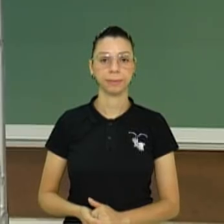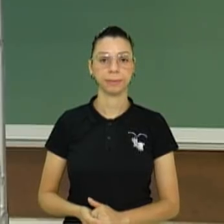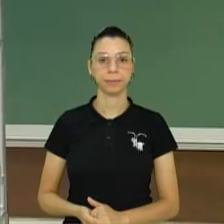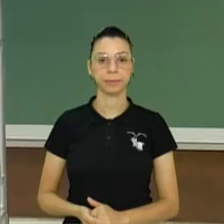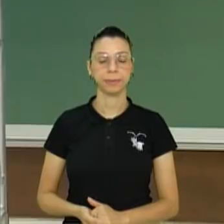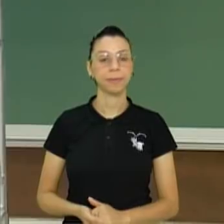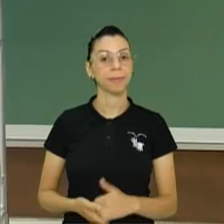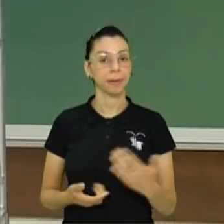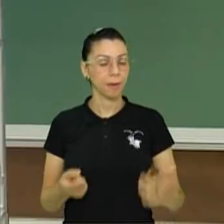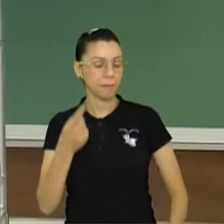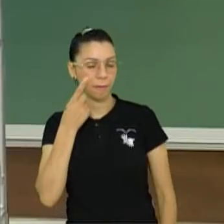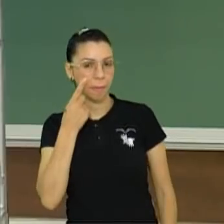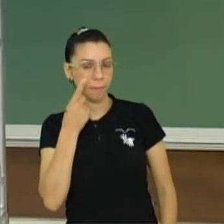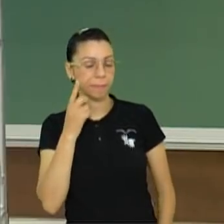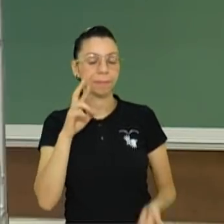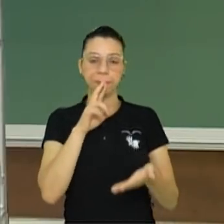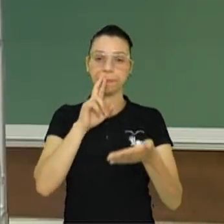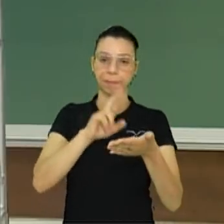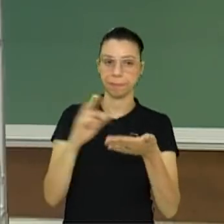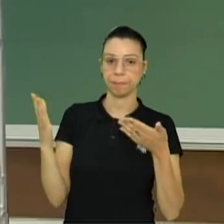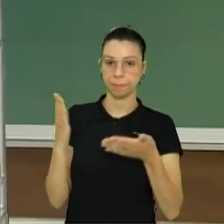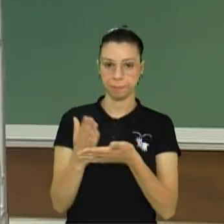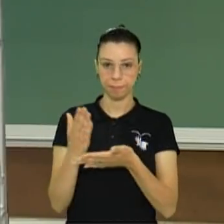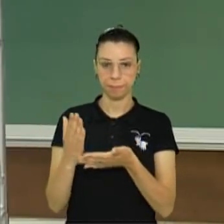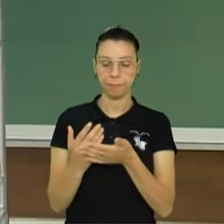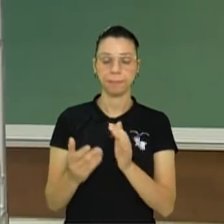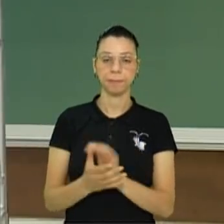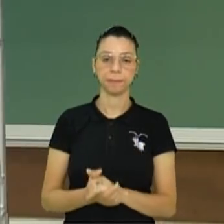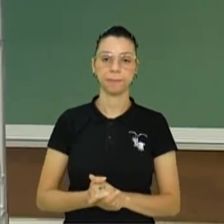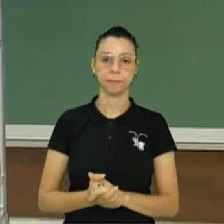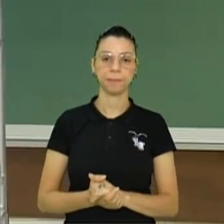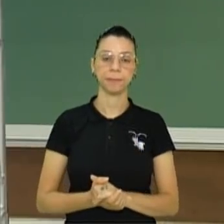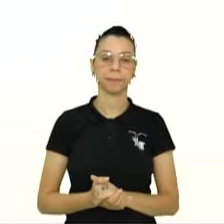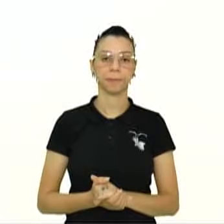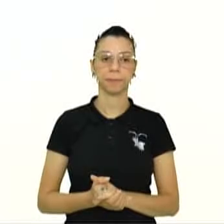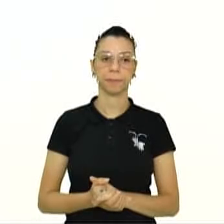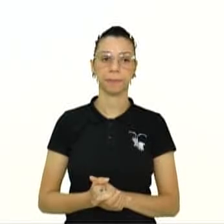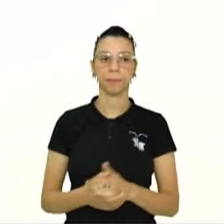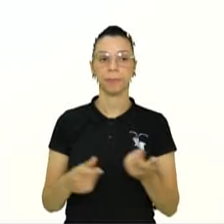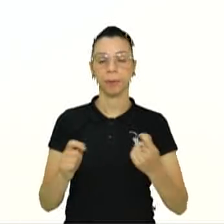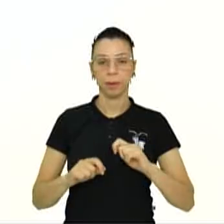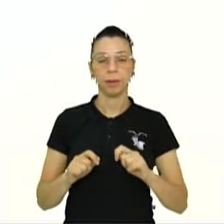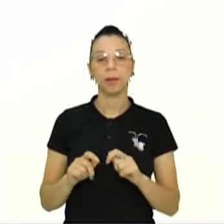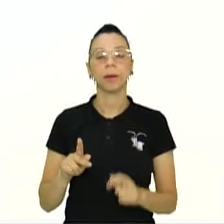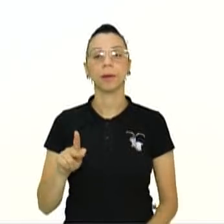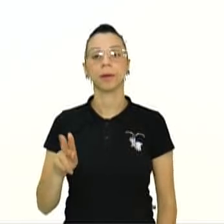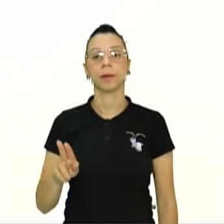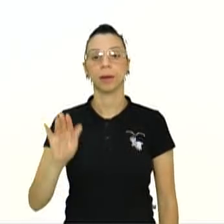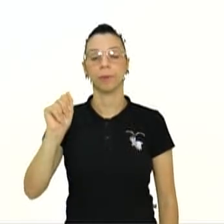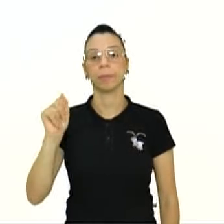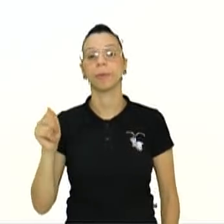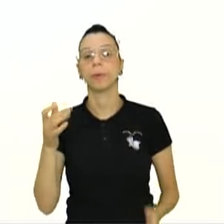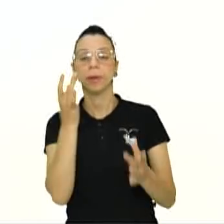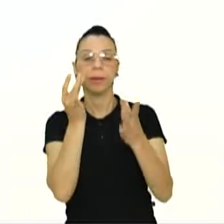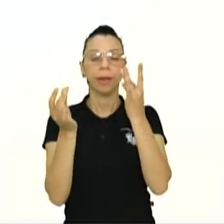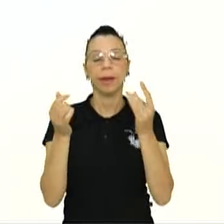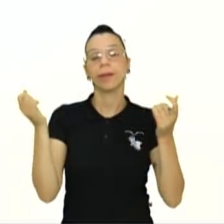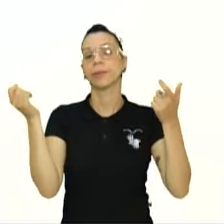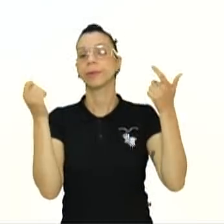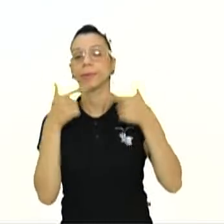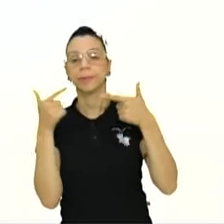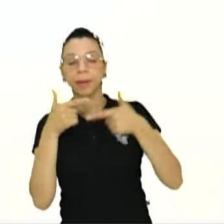Vamos ver o que você respondeu em seu caderno. Se você colocou kabuki, peças mais divertidas e fáceis de